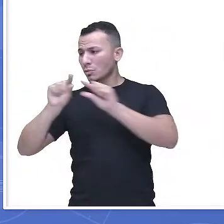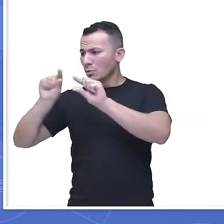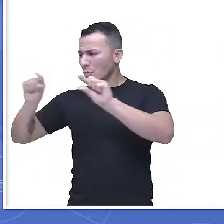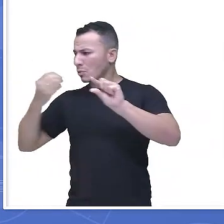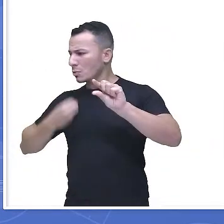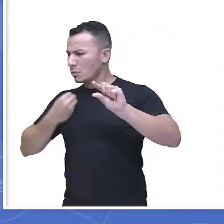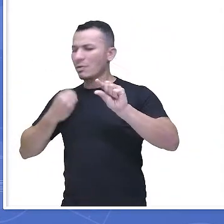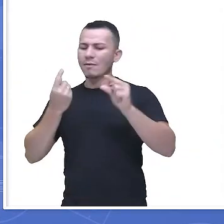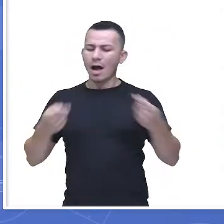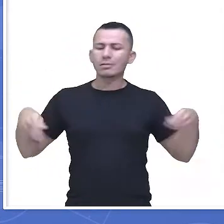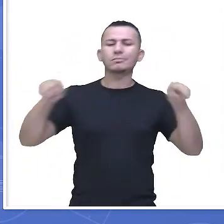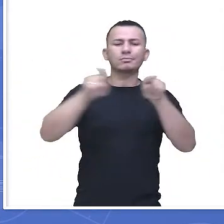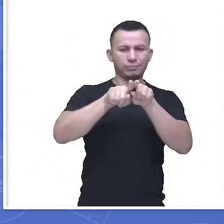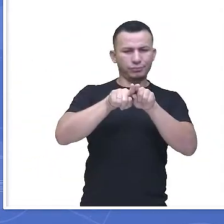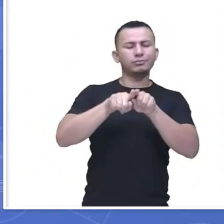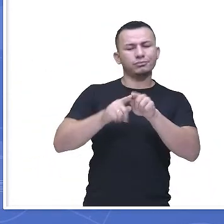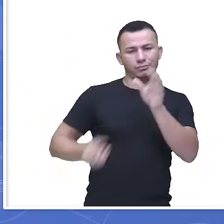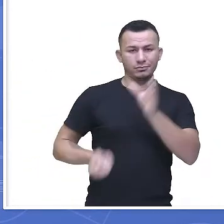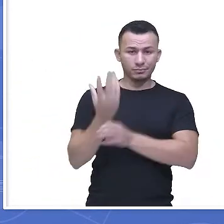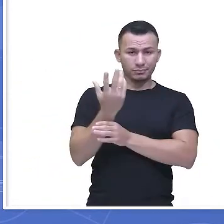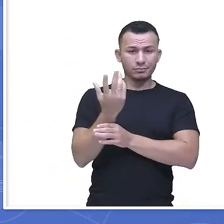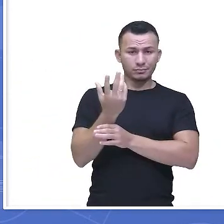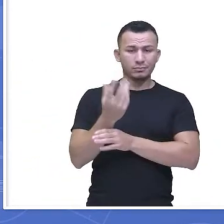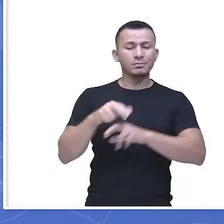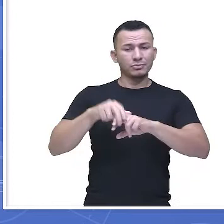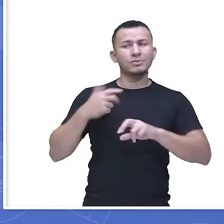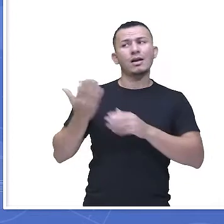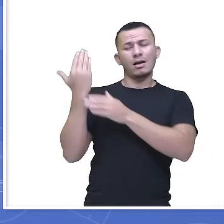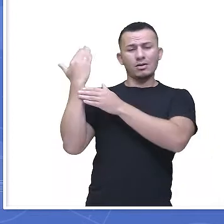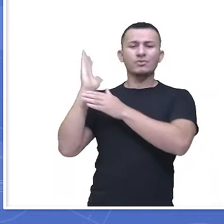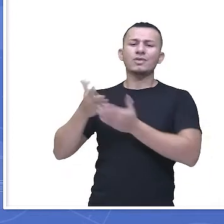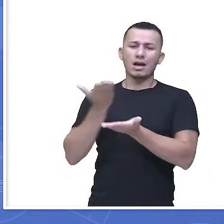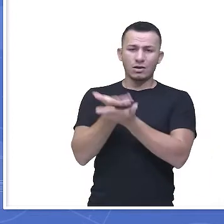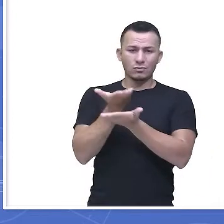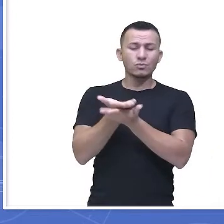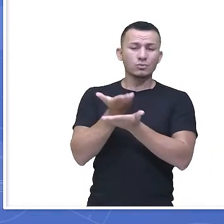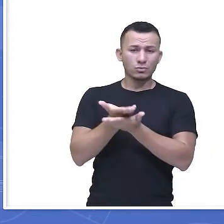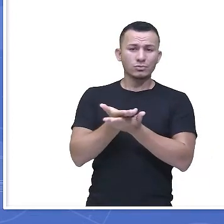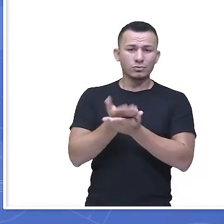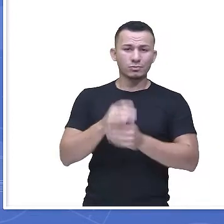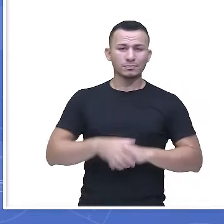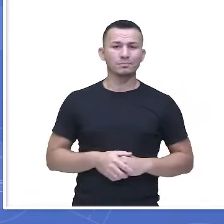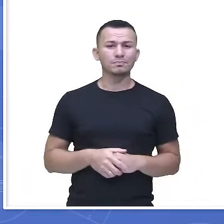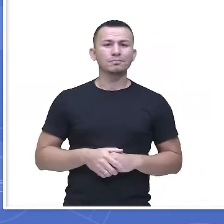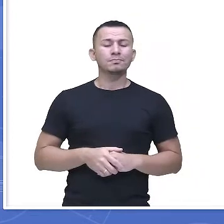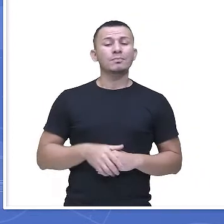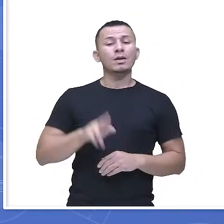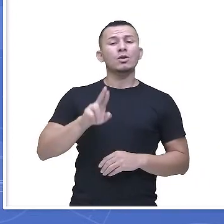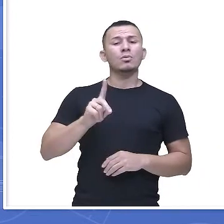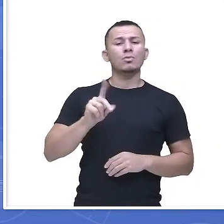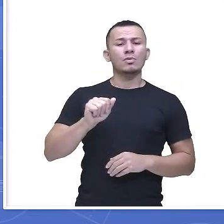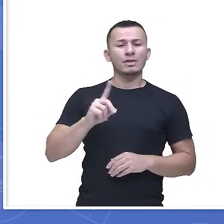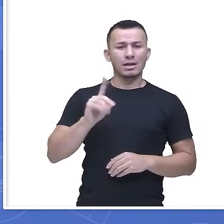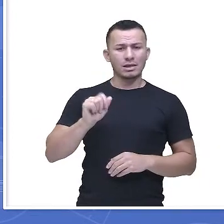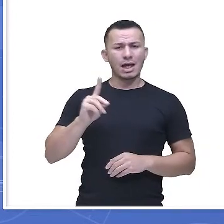Mas por quê? Existia uma unidade básica da vida. Essa unidade é a célula. E vários cientistas começaram a